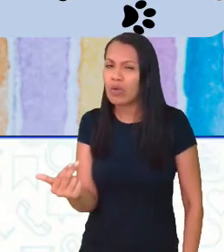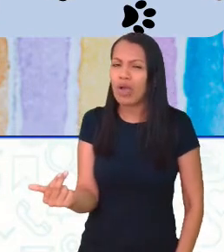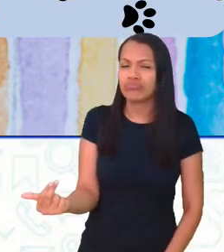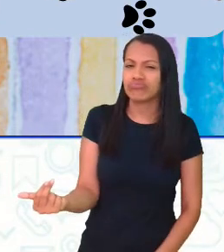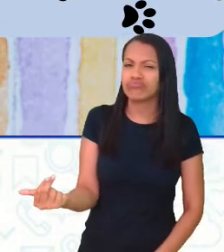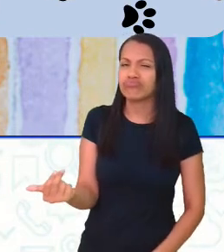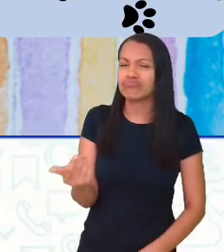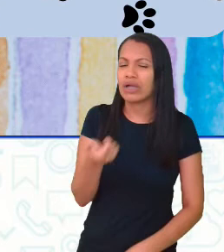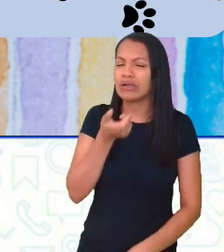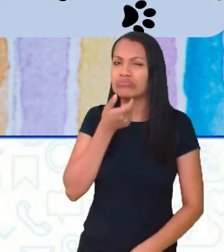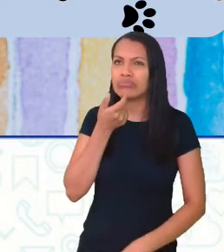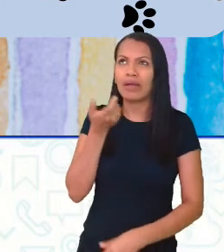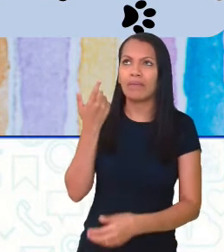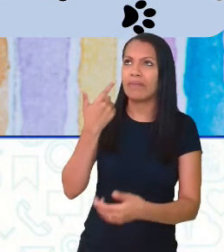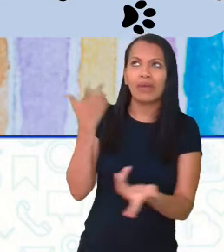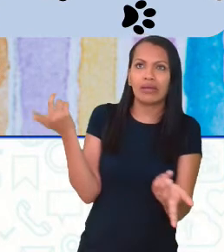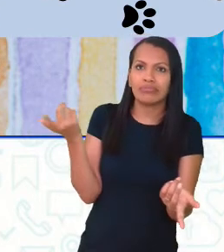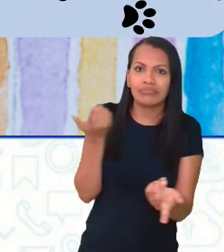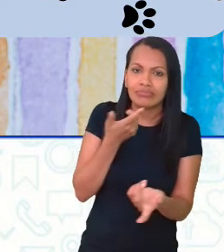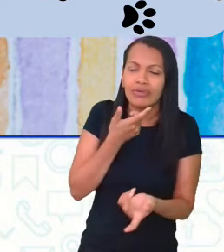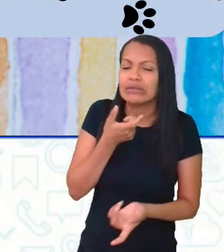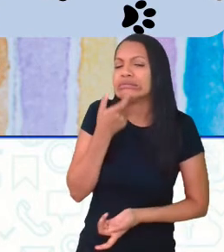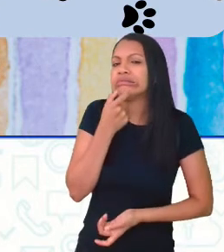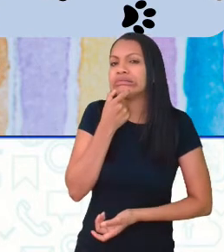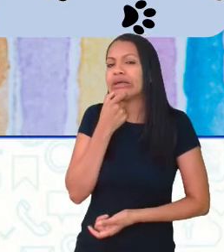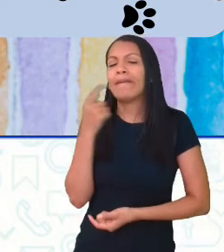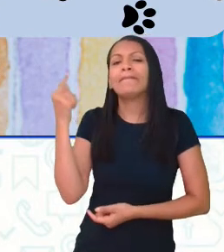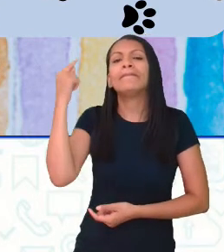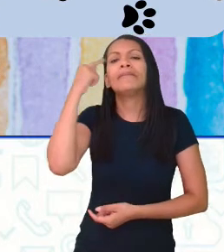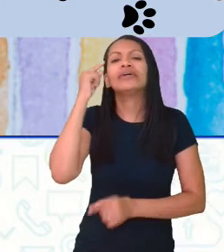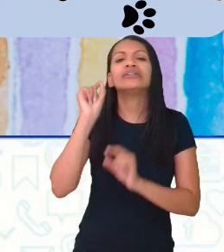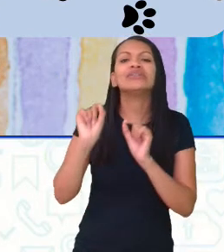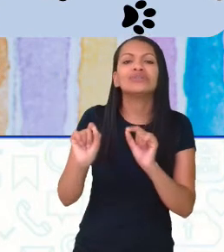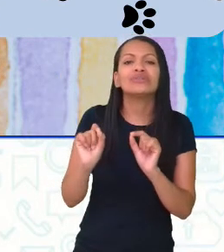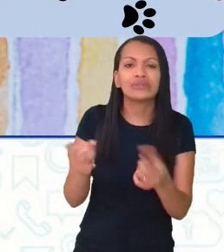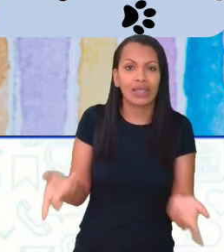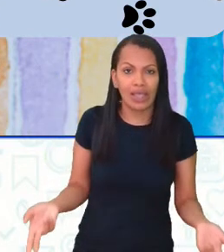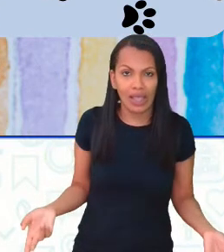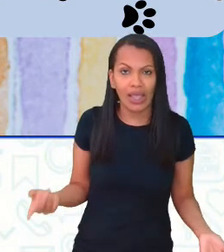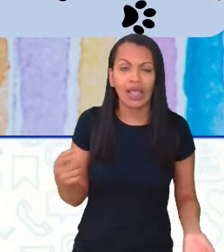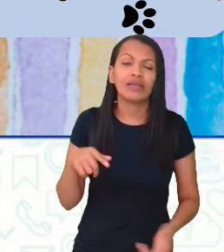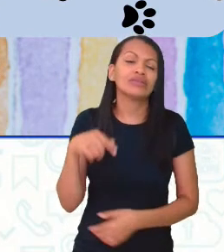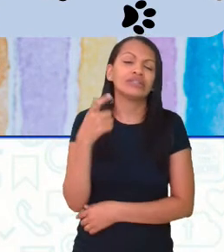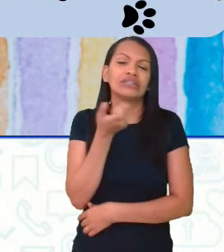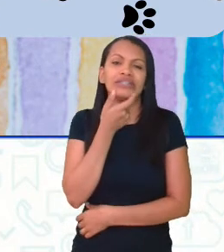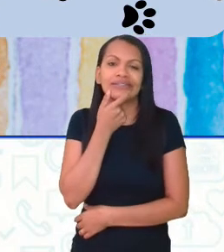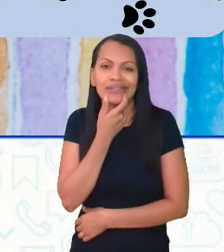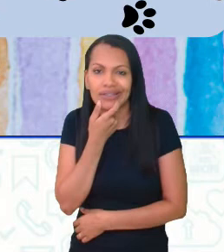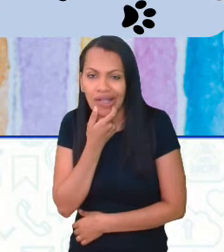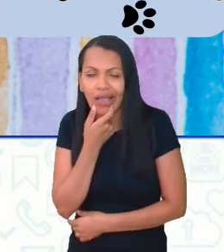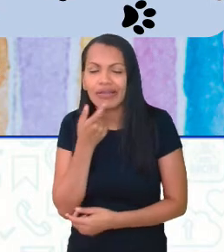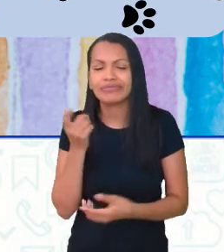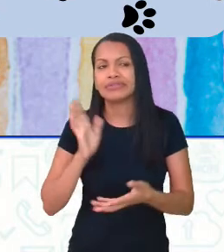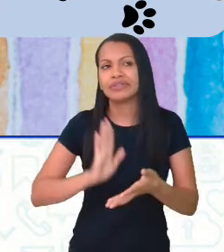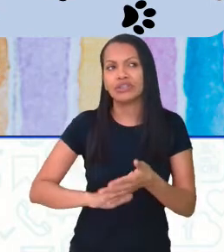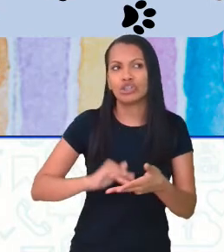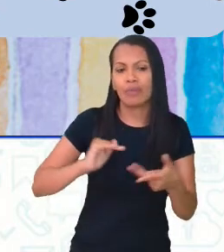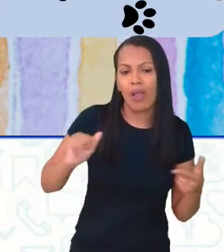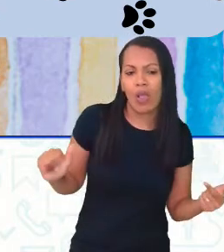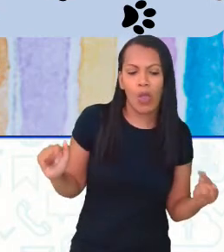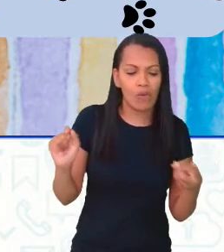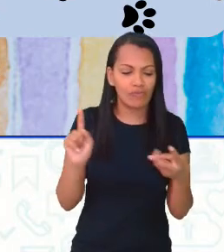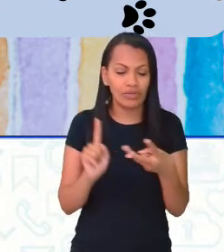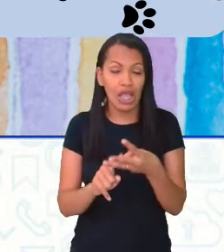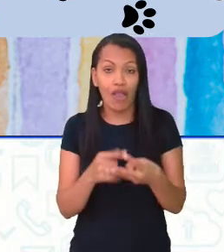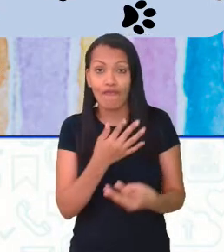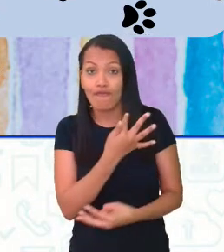cabeça já vai para longe, né? Sim. Línguas estrangeiras a gente já pensa nas comuns, né? Inglês, espanhol,